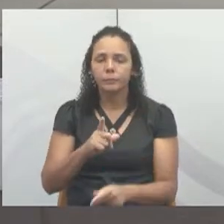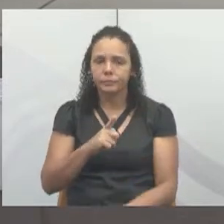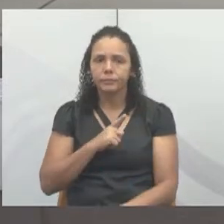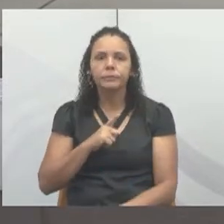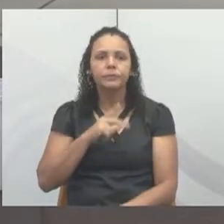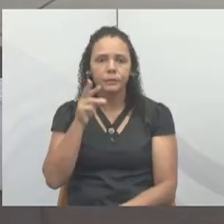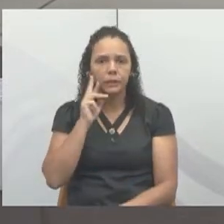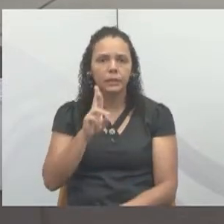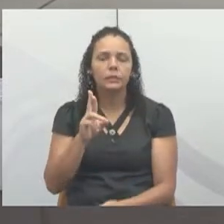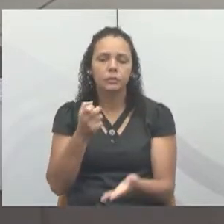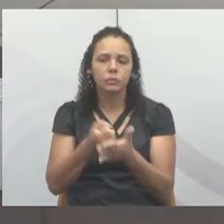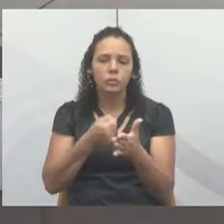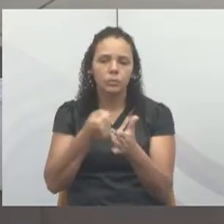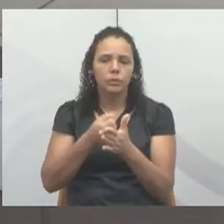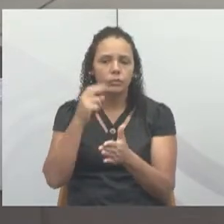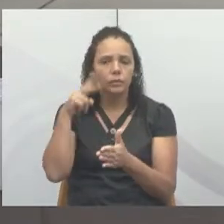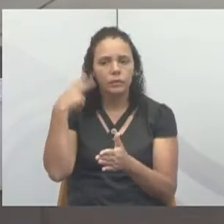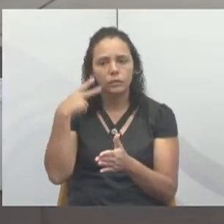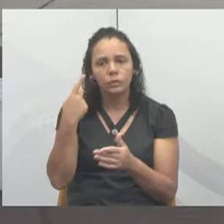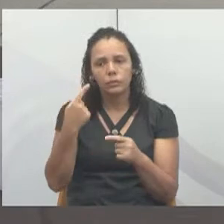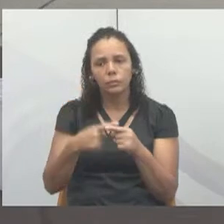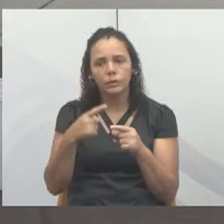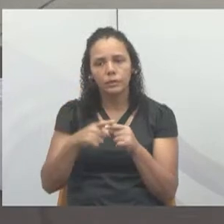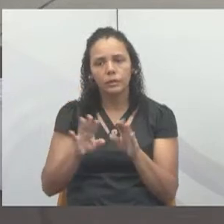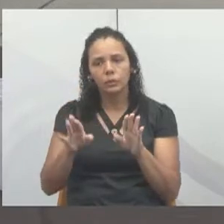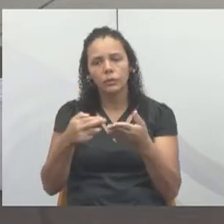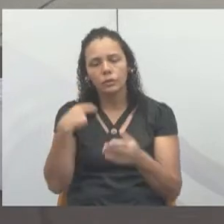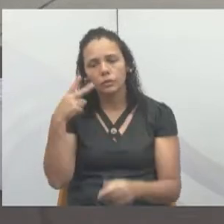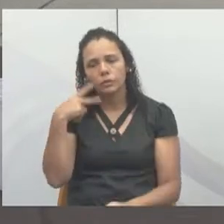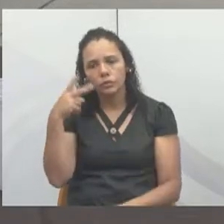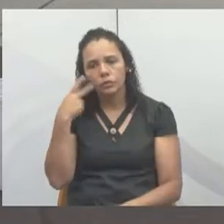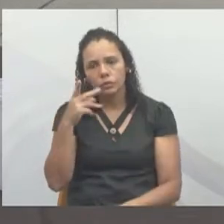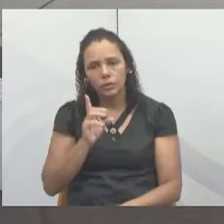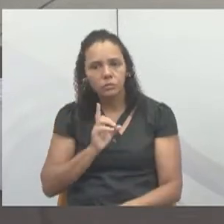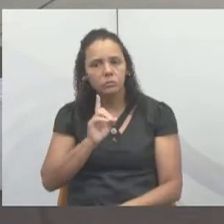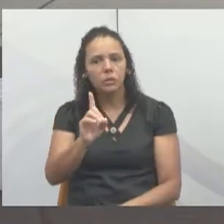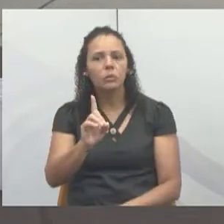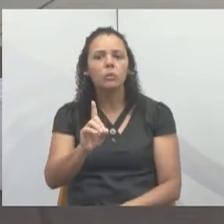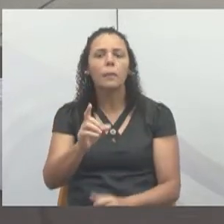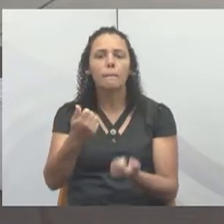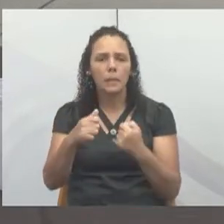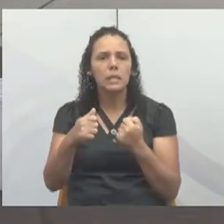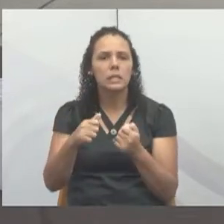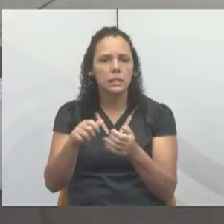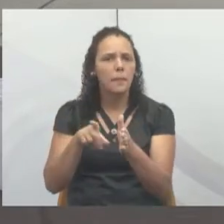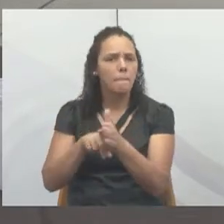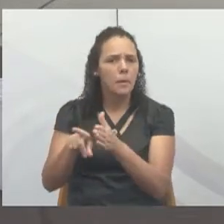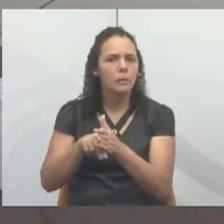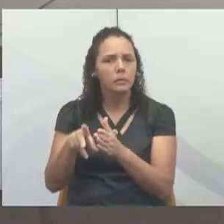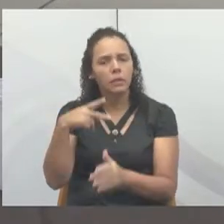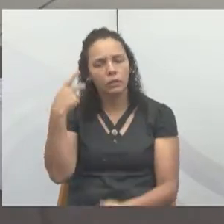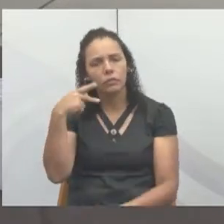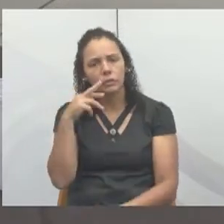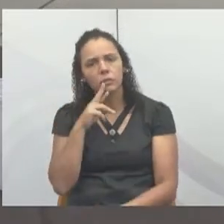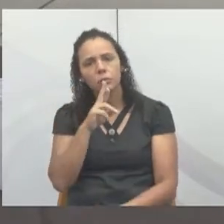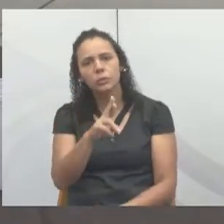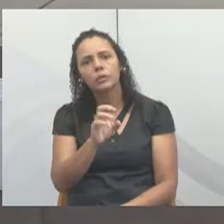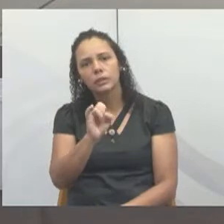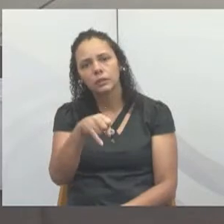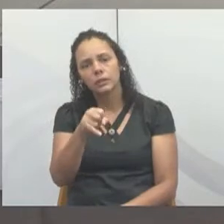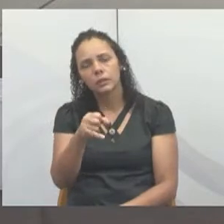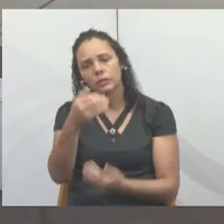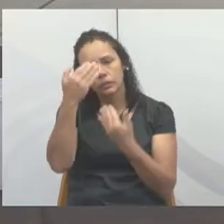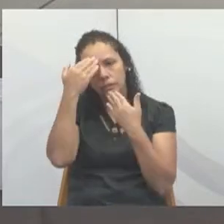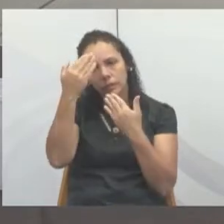de cobrar o vereador, porque o vereador, quando sai para a rua, ele tem que ser cobrado mesmo. Então, agradecer a sua presença aqui, a presença